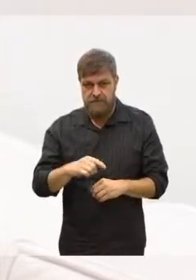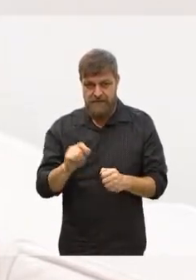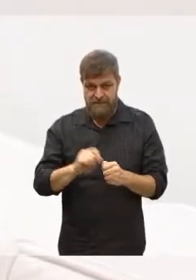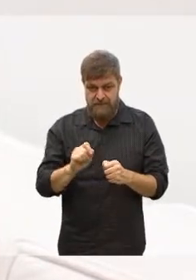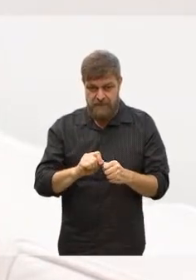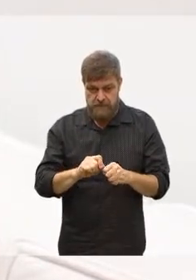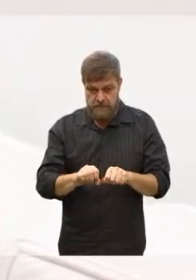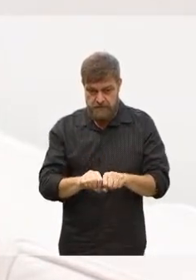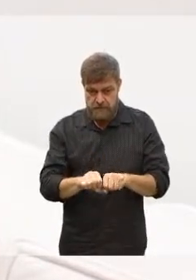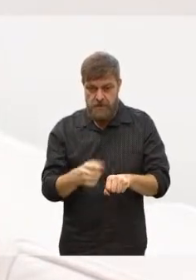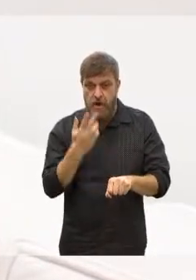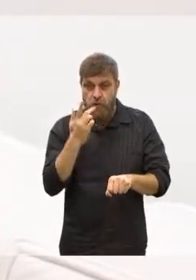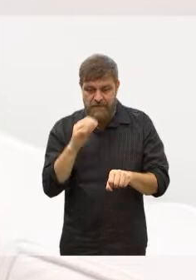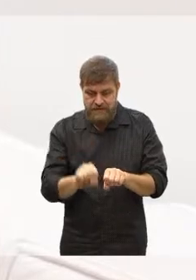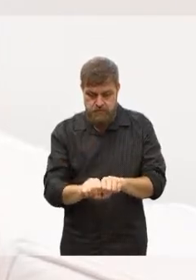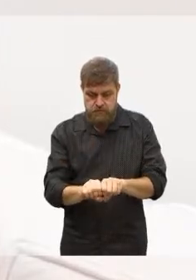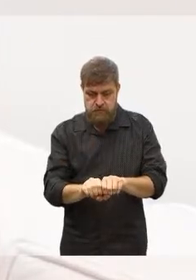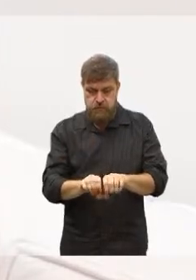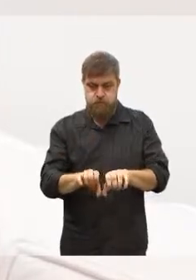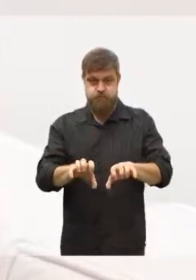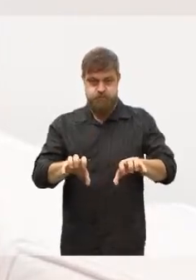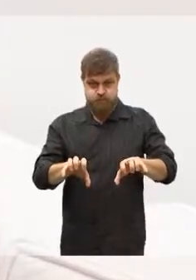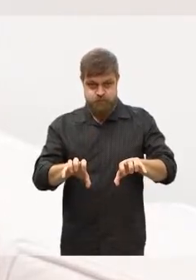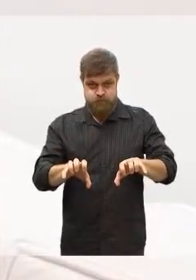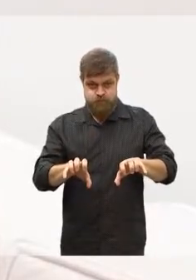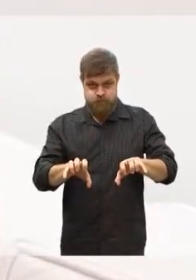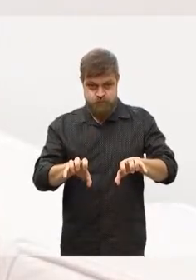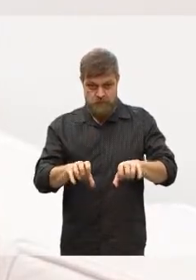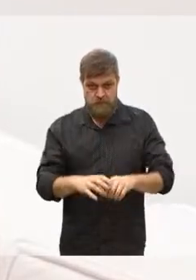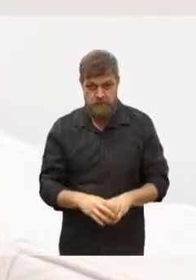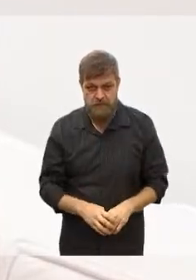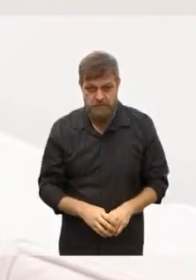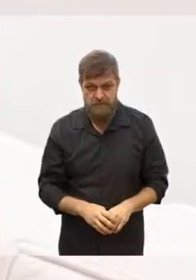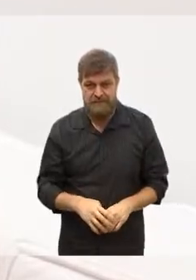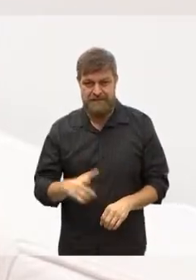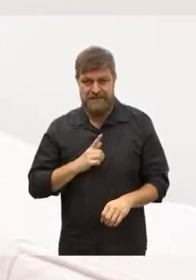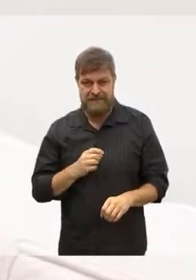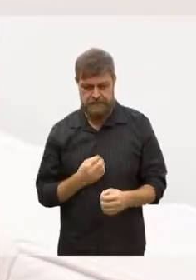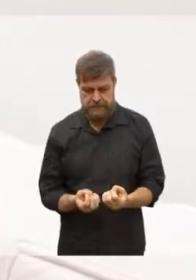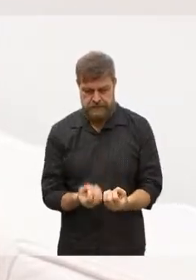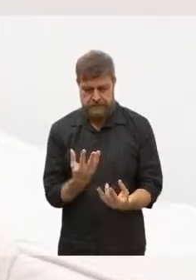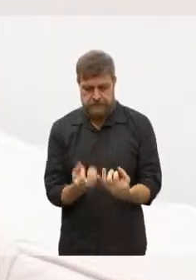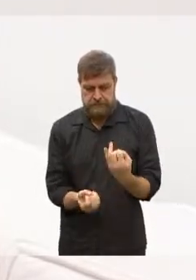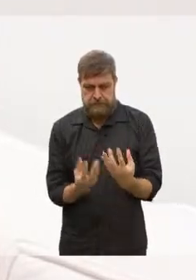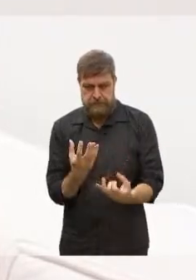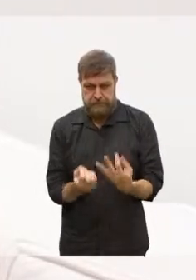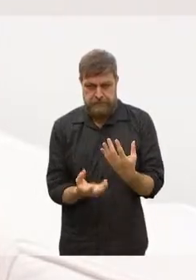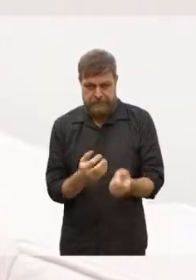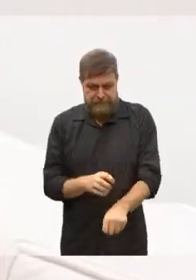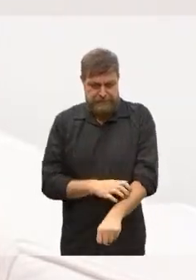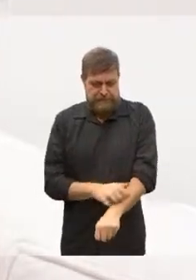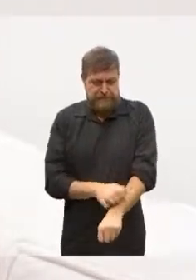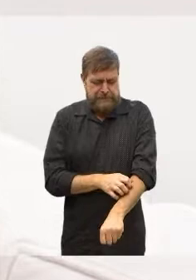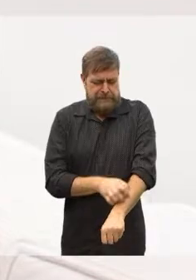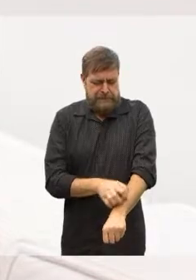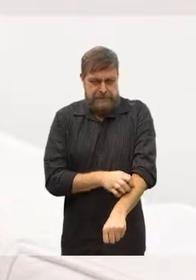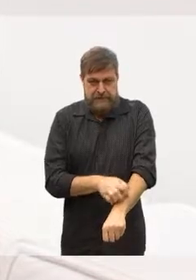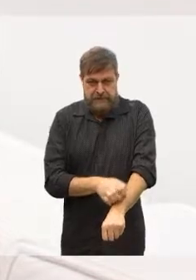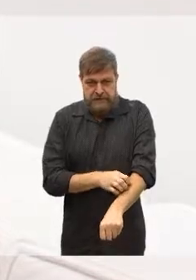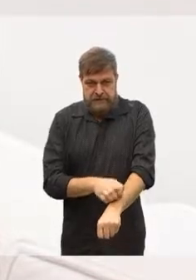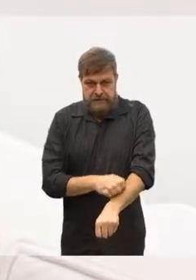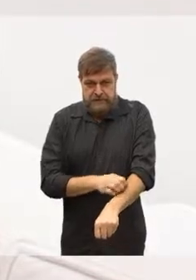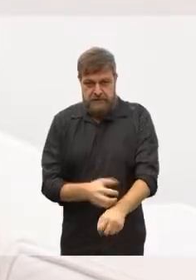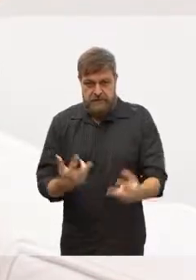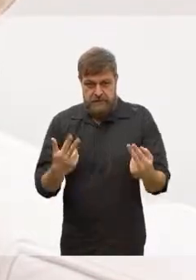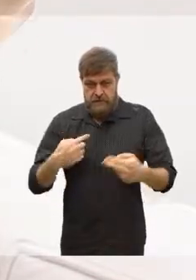produz uma vasodilatação, isso é, os vasos se dilatam, secretam substâncias que são irritantes. Então, é como